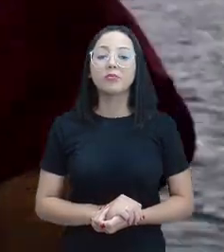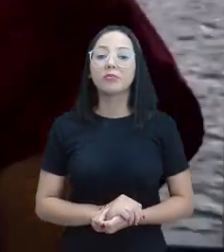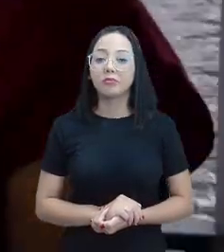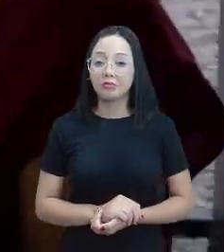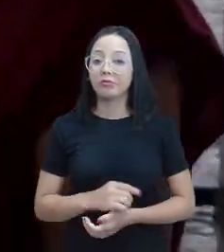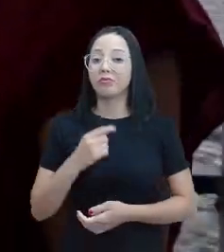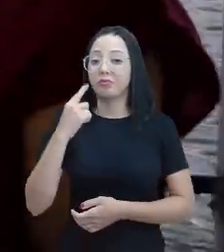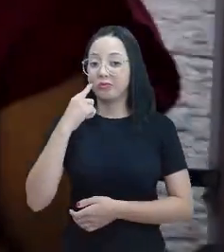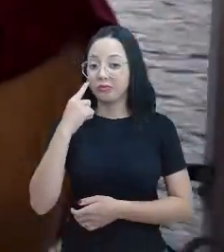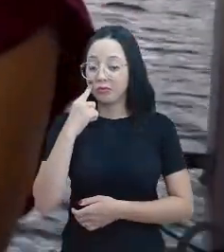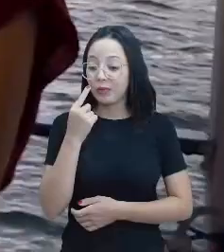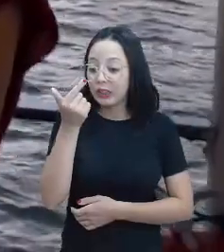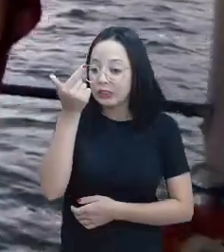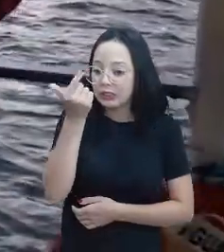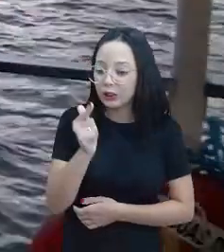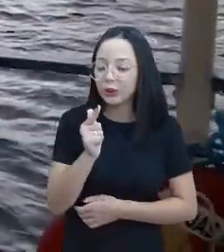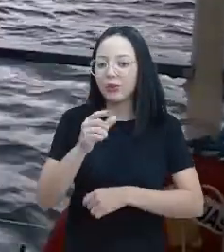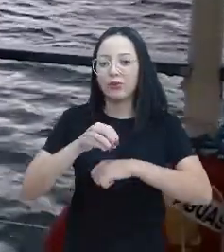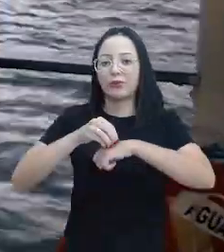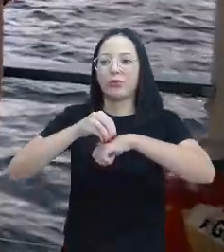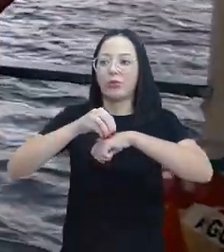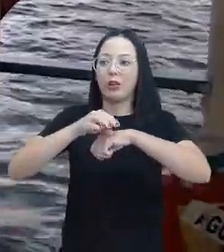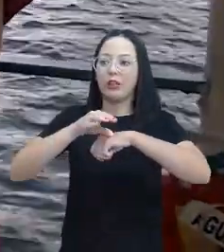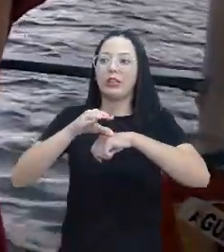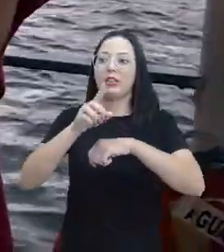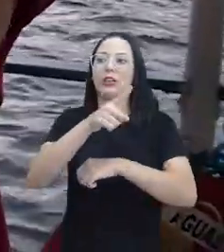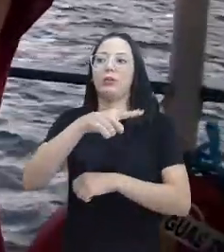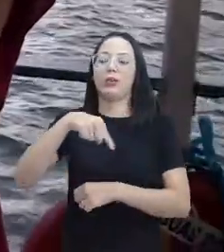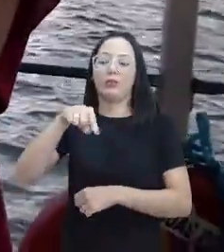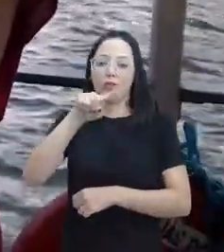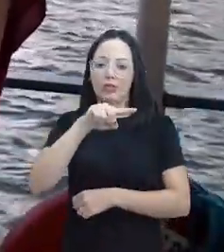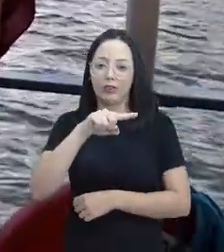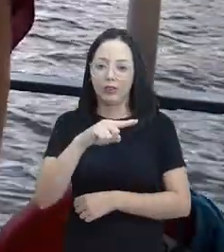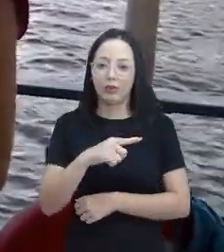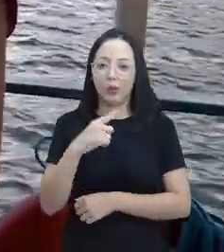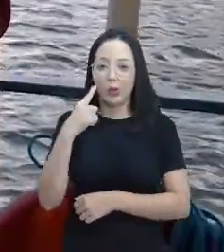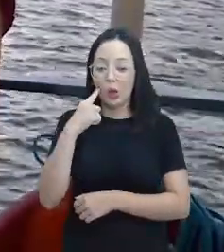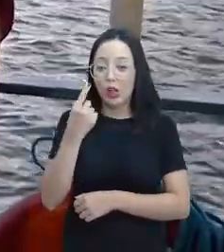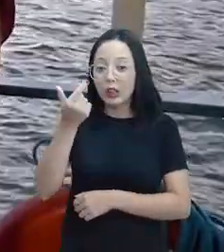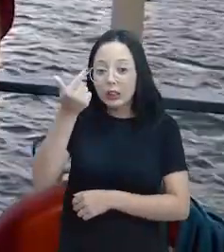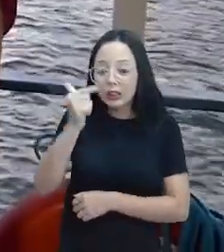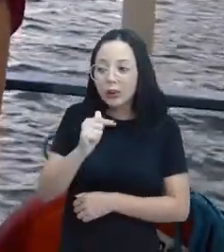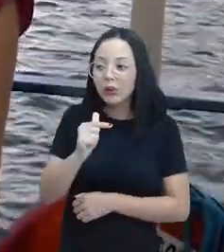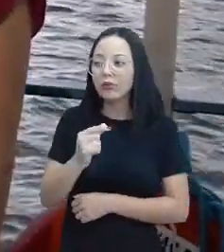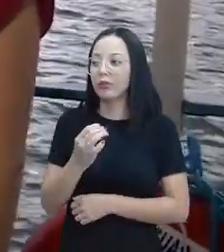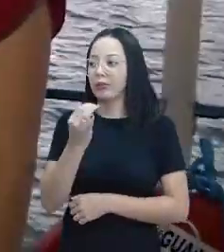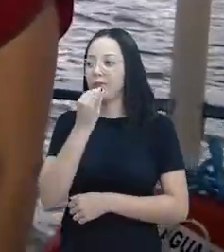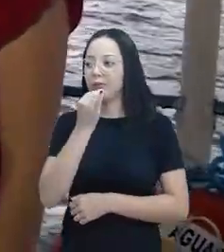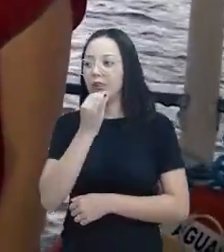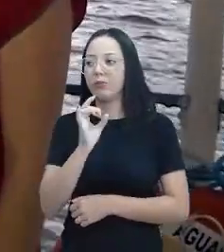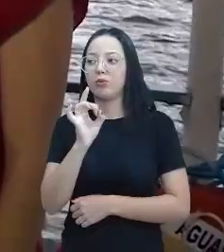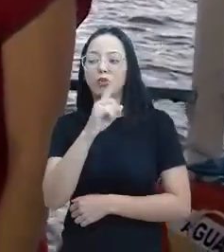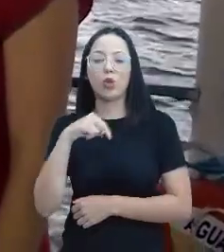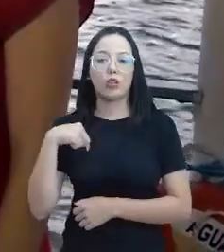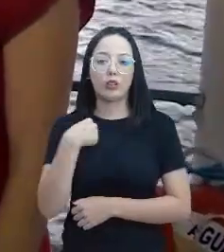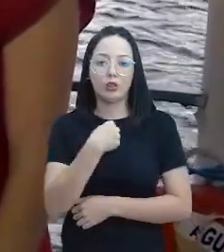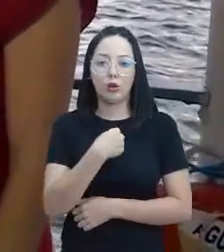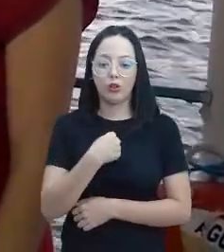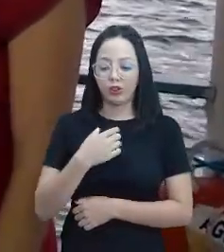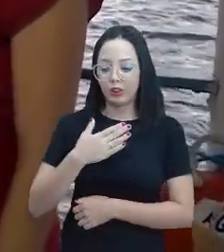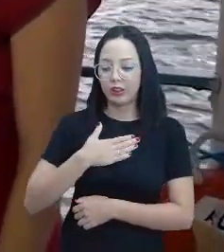Vejam só, mais uma vez um recado dado para você entender que não depende muito mais de vocês, de